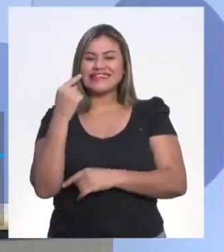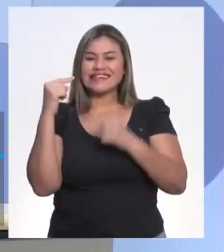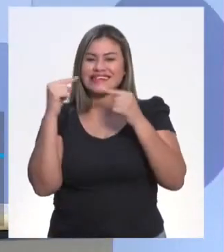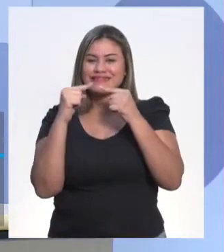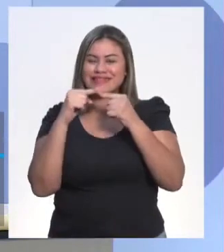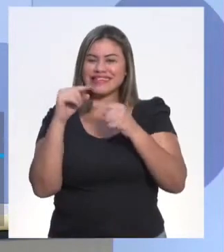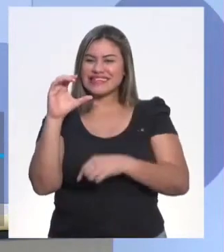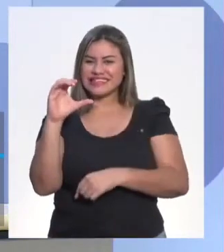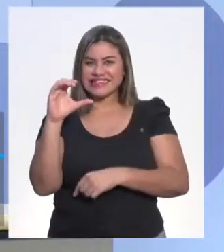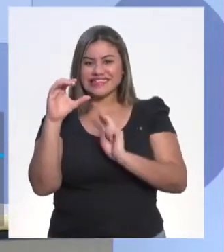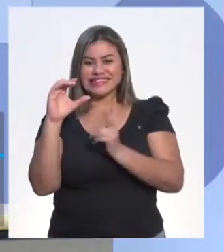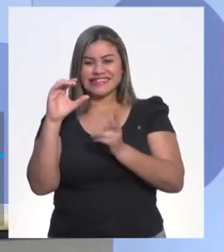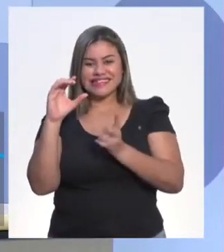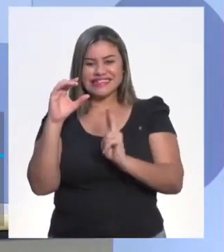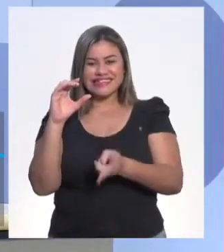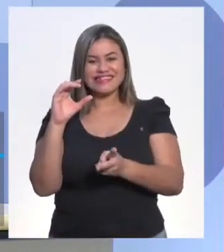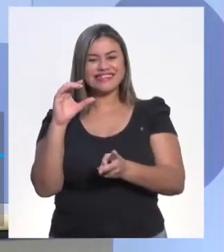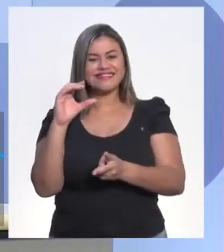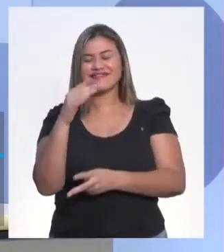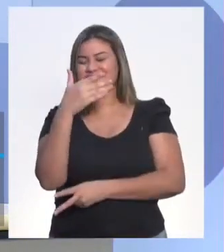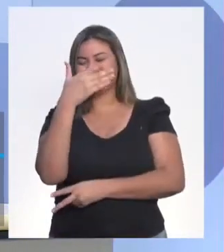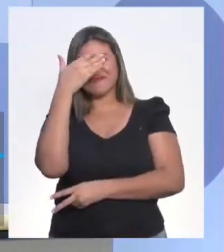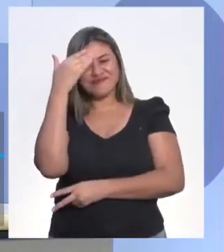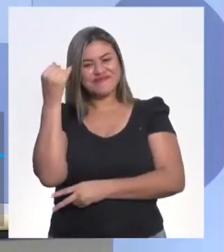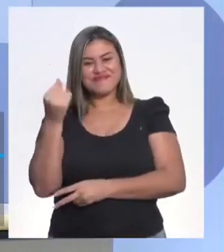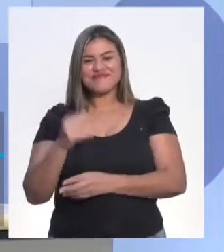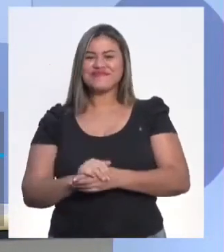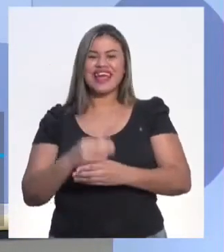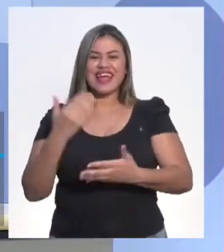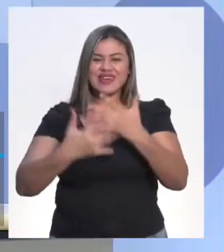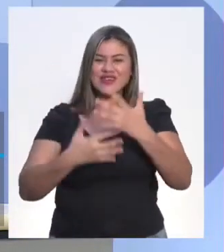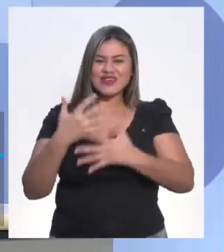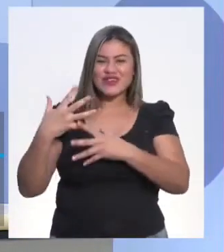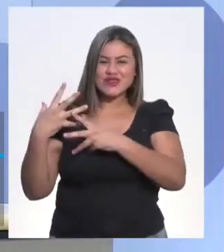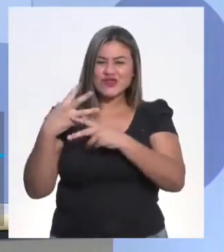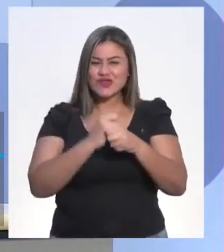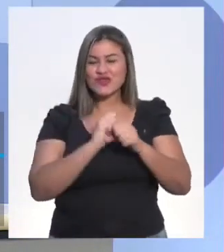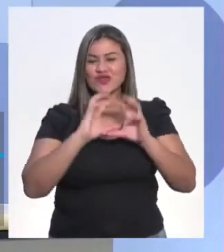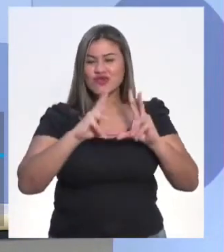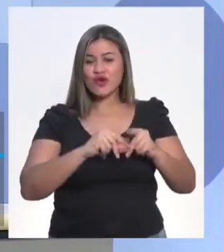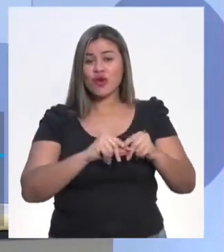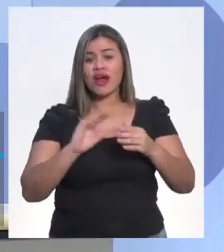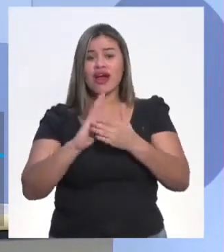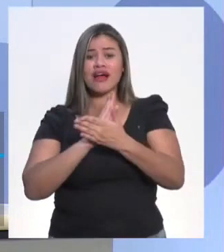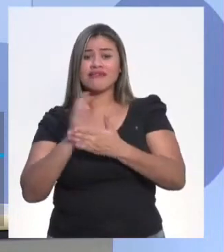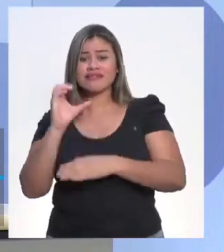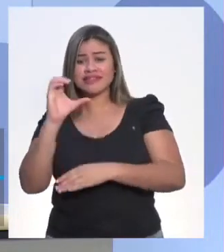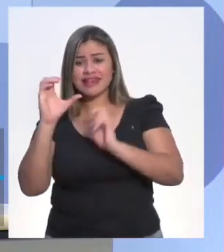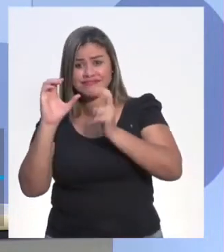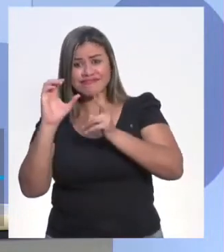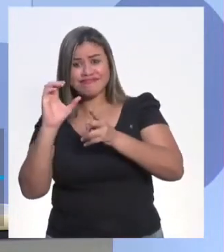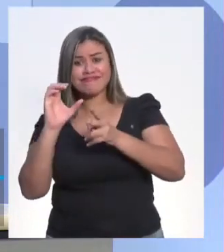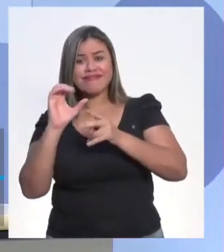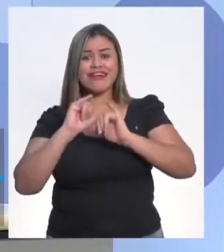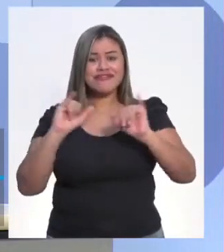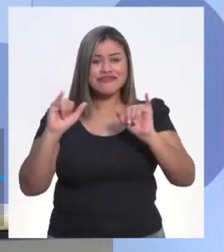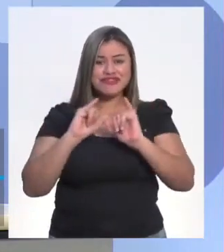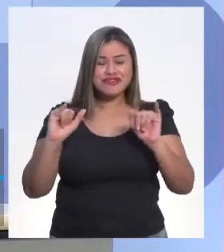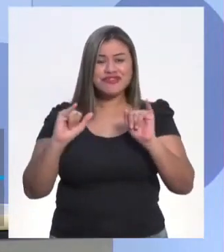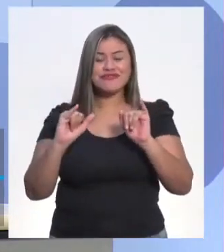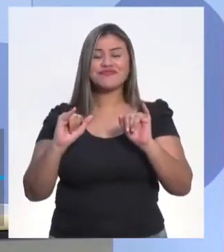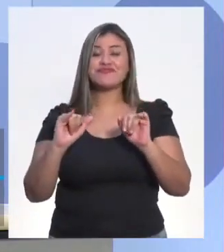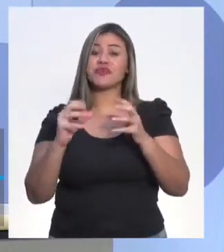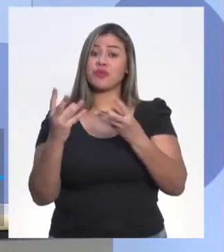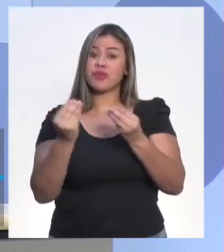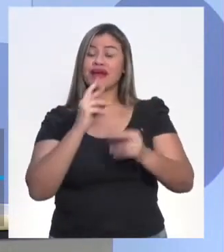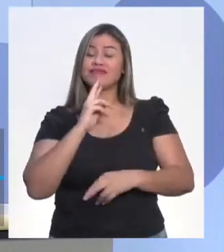era fixa, era a letra C, né? Isso. Esqueceram que a C era fixa e fizeram a conta com todos, mas alguns falaram, não, C é fixo. Então, muitos responderam